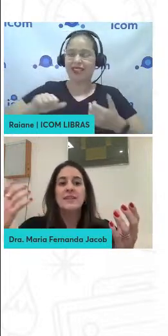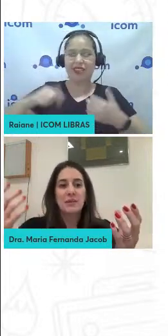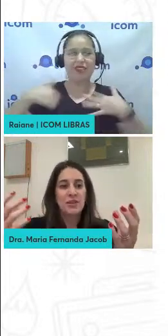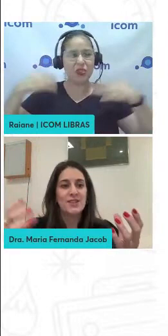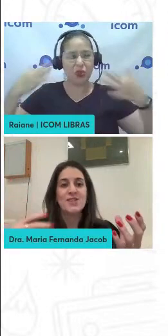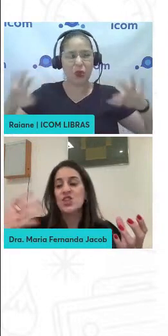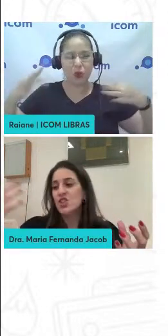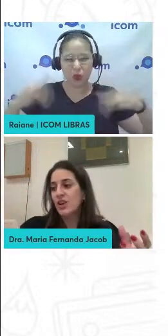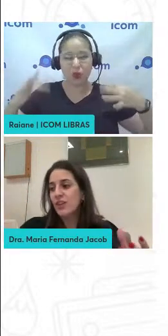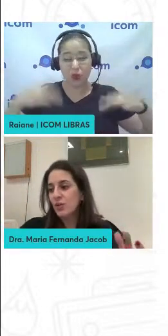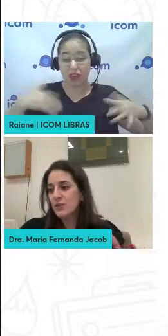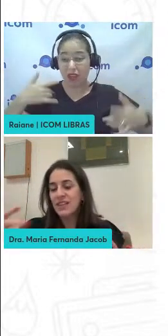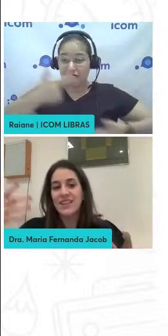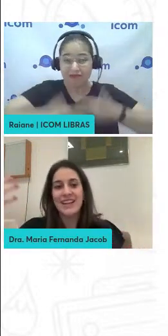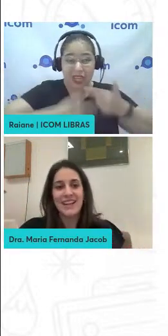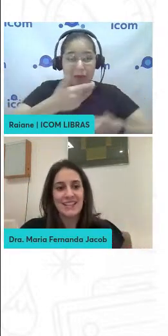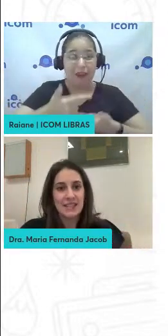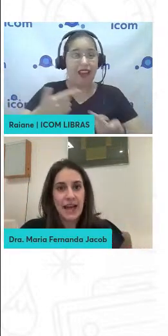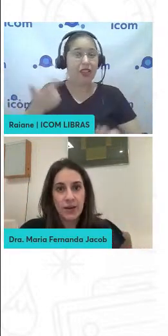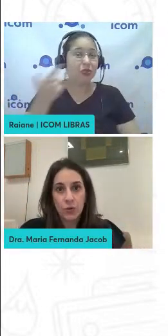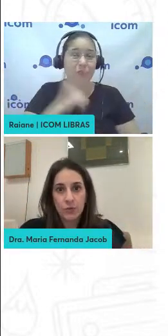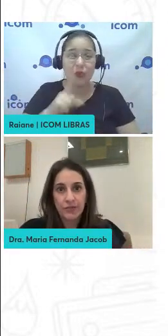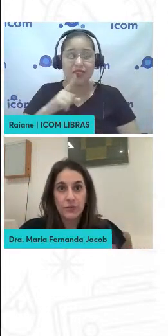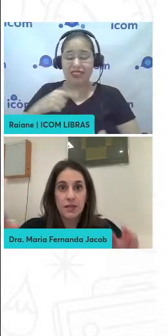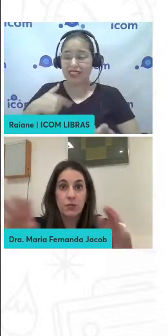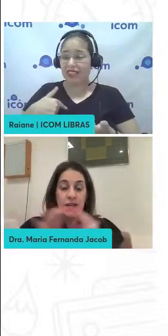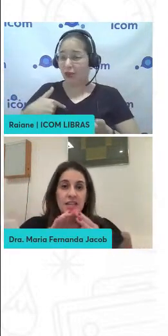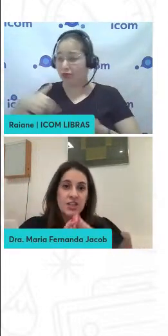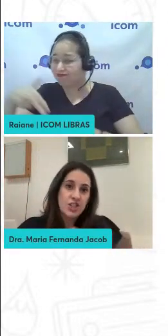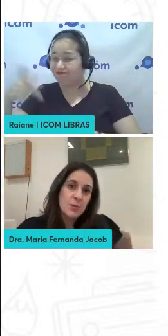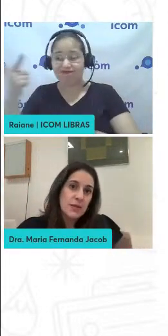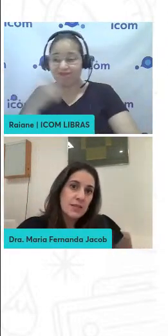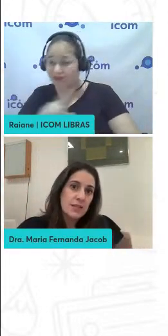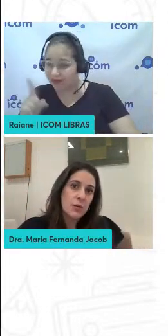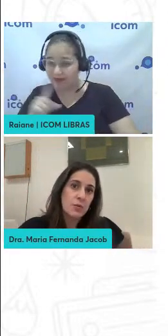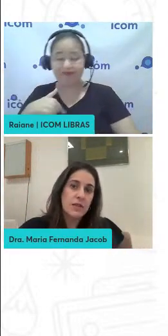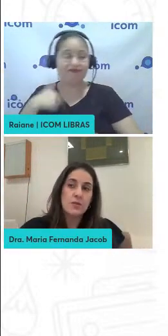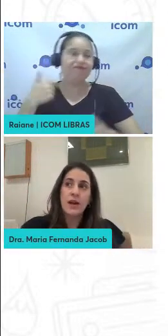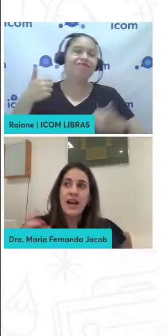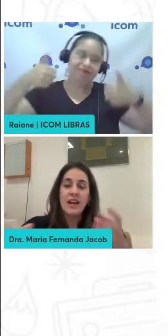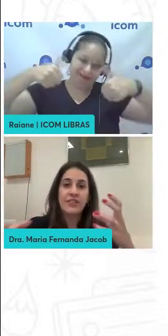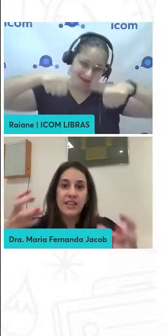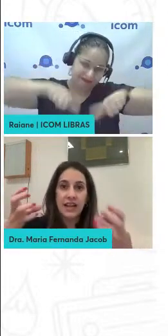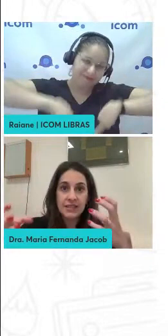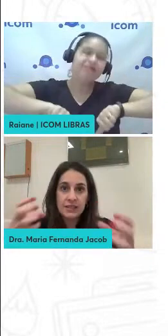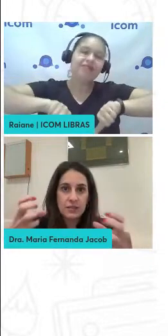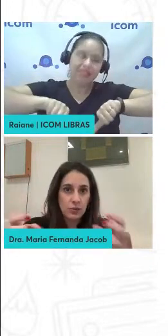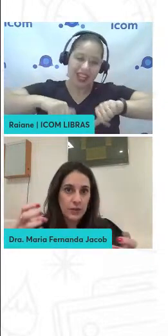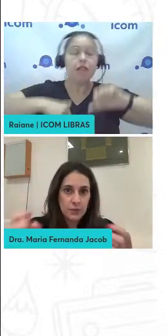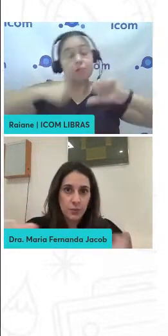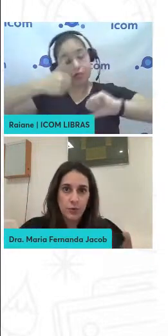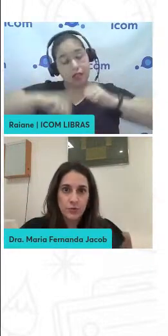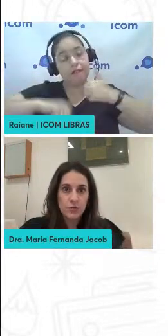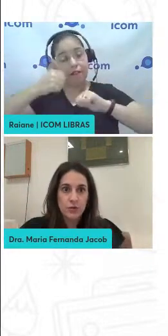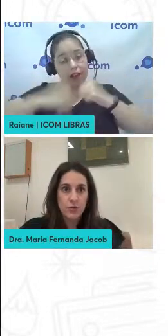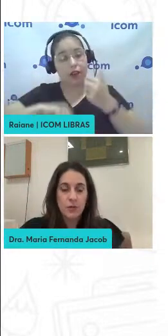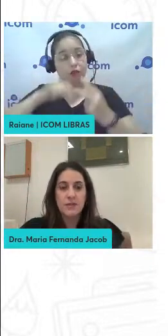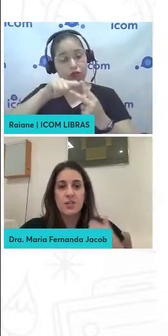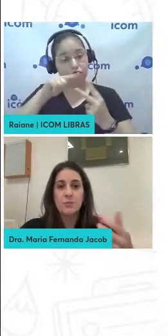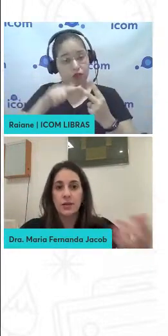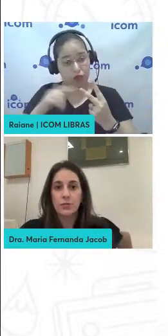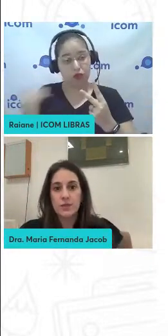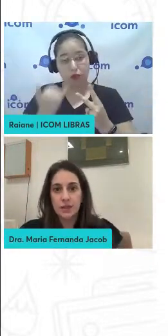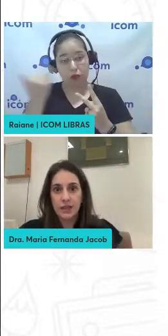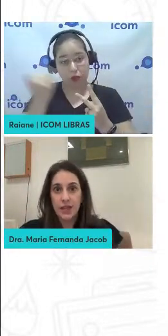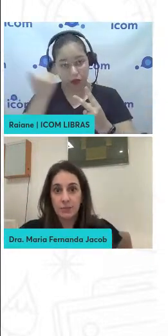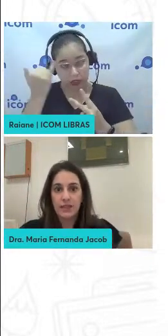dor, na maioria das vezes a gente não vai conseguir realizar alguma função e a gente precisa, com isso, avaliar esses dois pontos do nosso